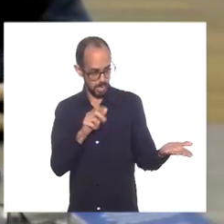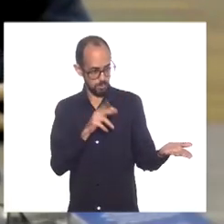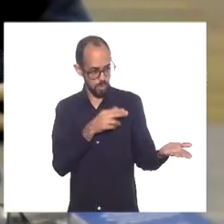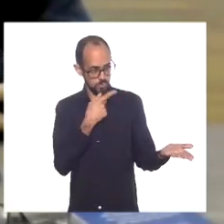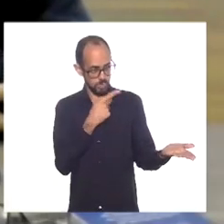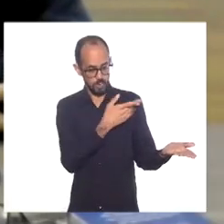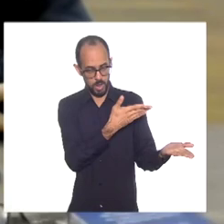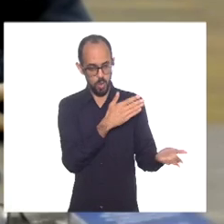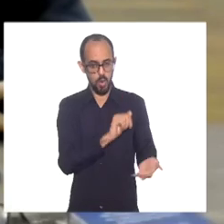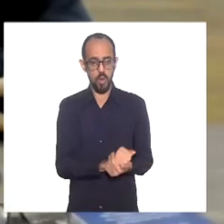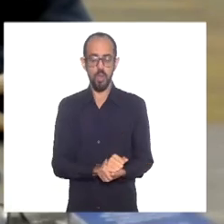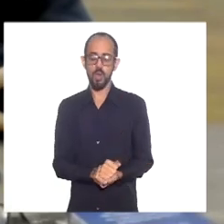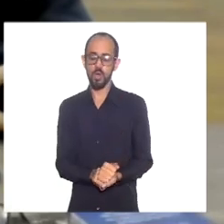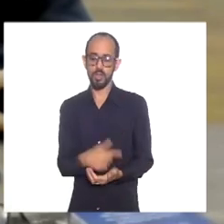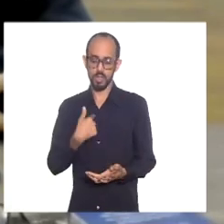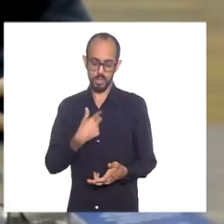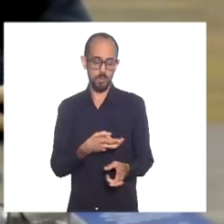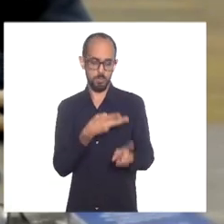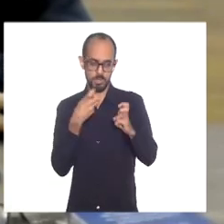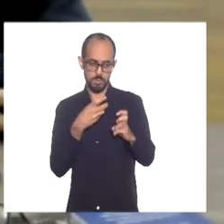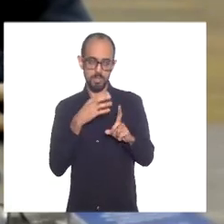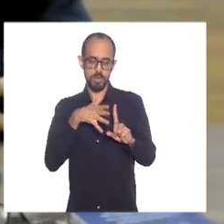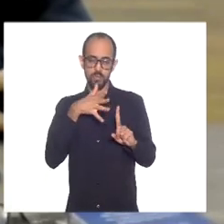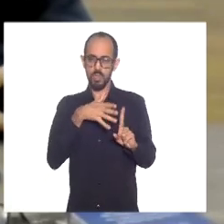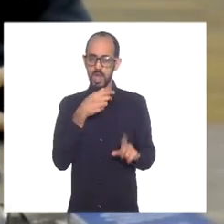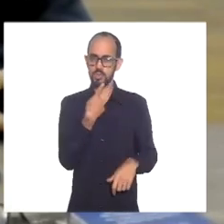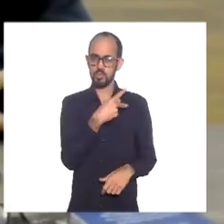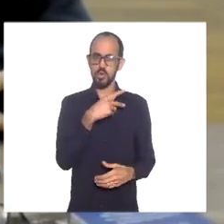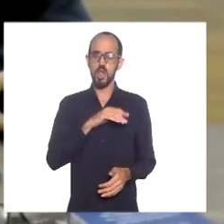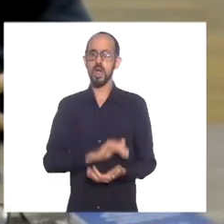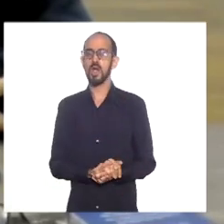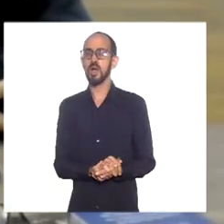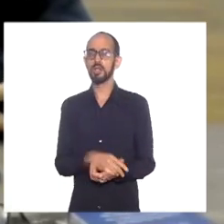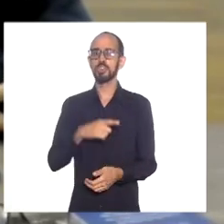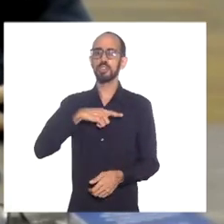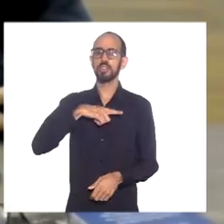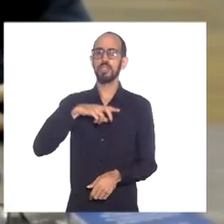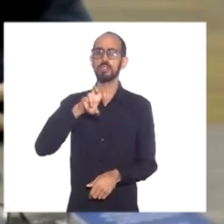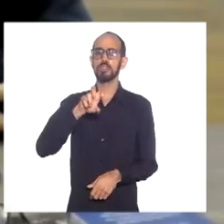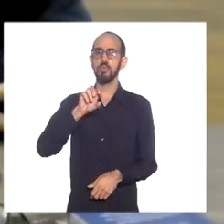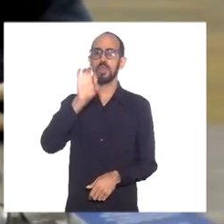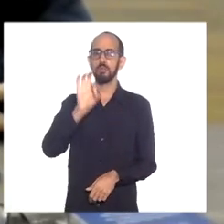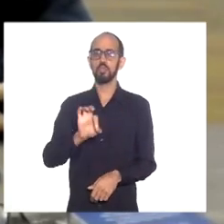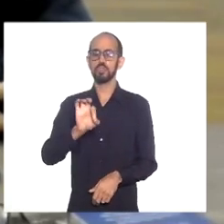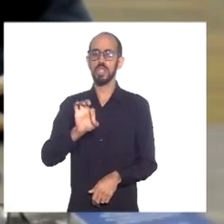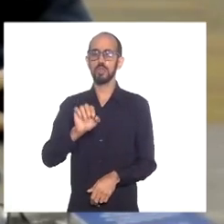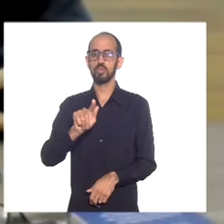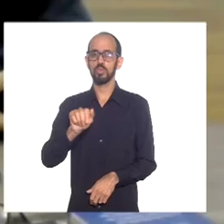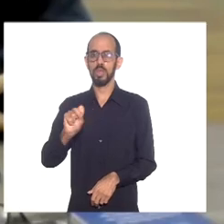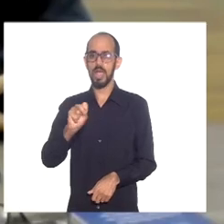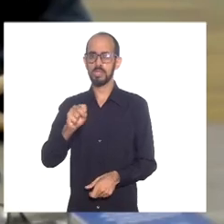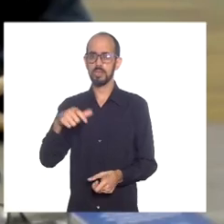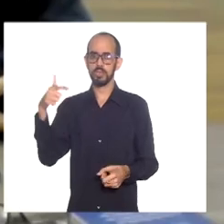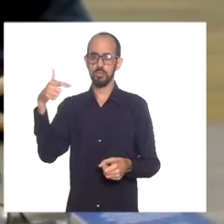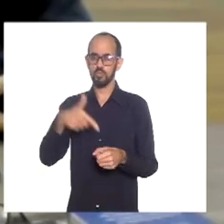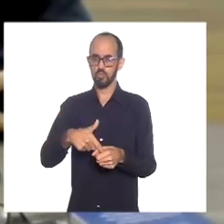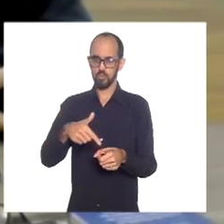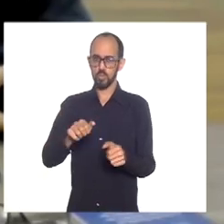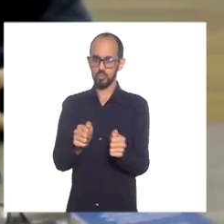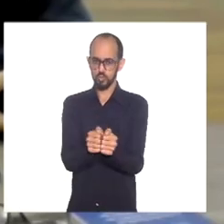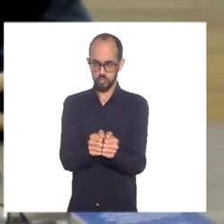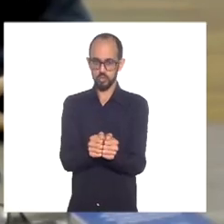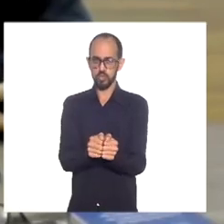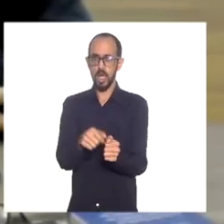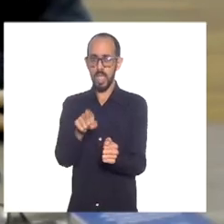aqui, eu peguei a sua fala, nós estamos injetando mais de 50% do gás. Esse gás, logicamente, também é importante para